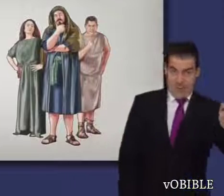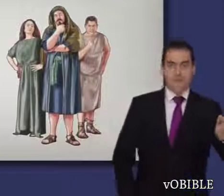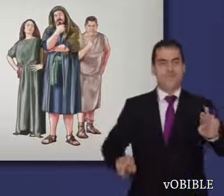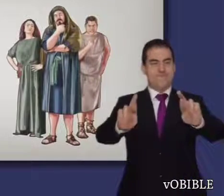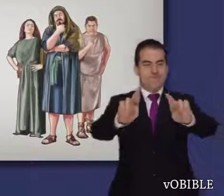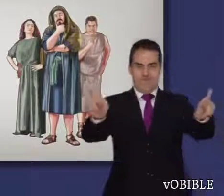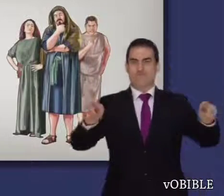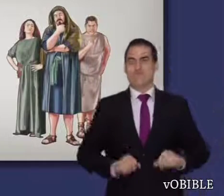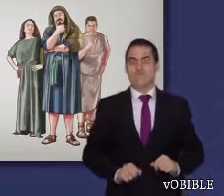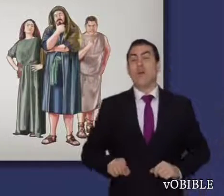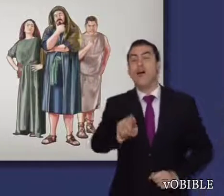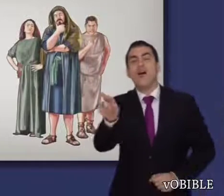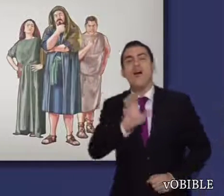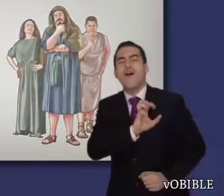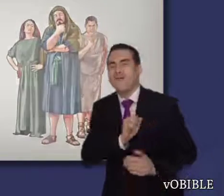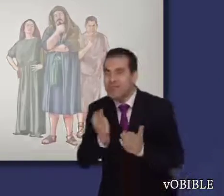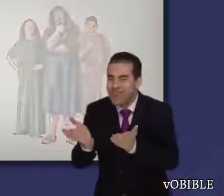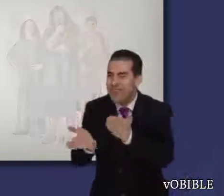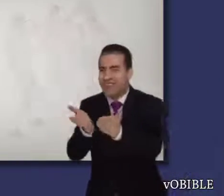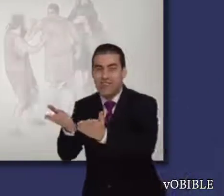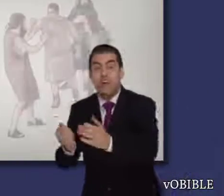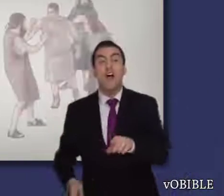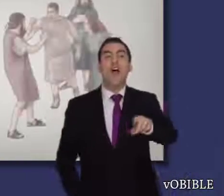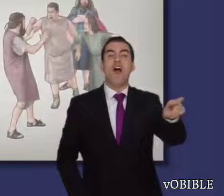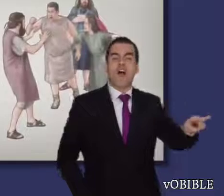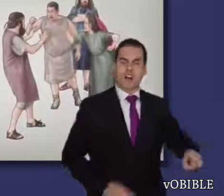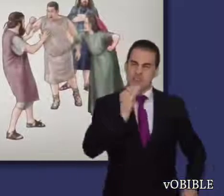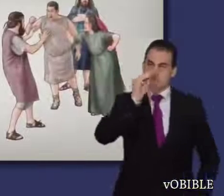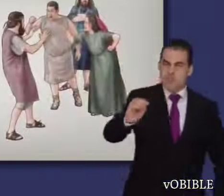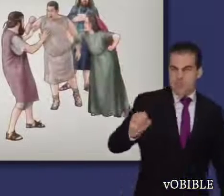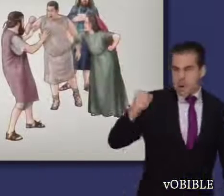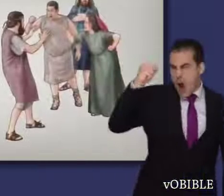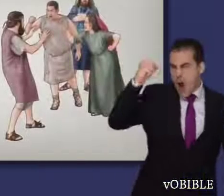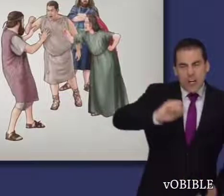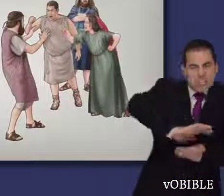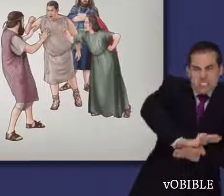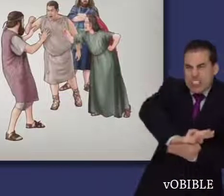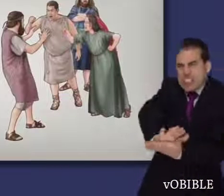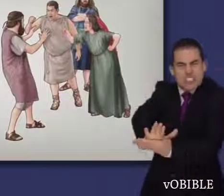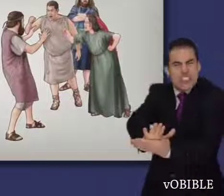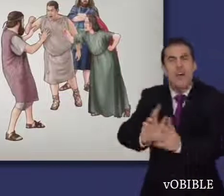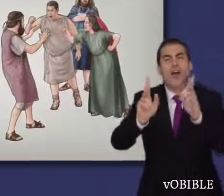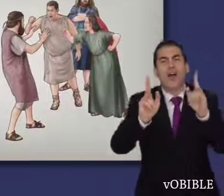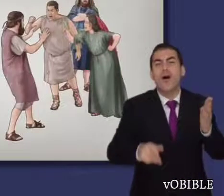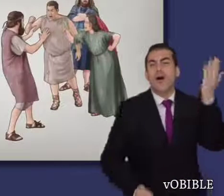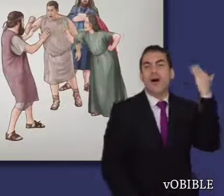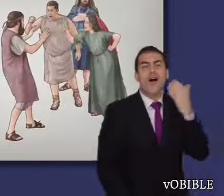Os filhos de Deus amam uns aos outros. Já os filhos do diabo são iguais a Caim e odeiam seus